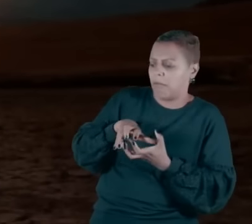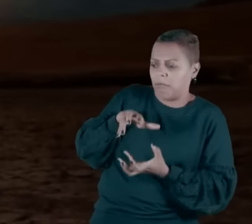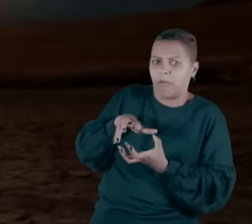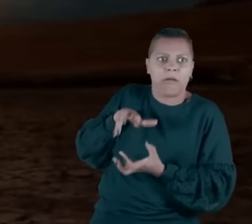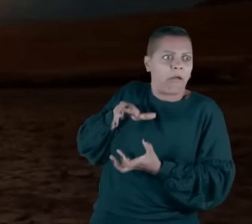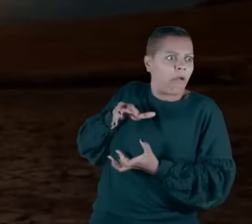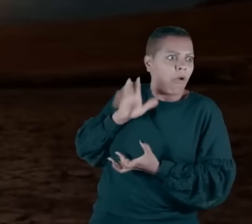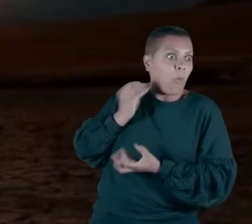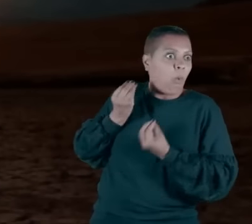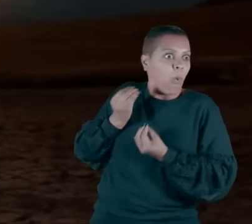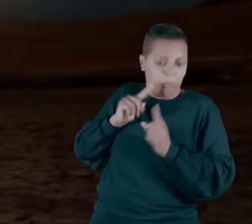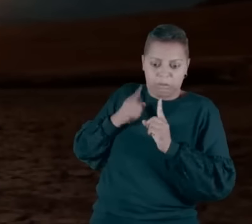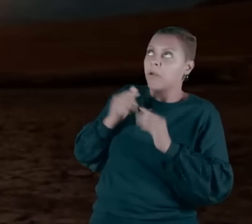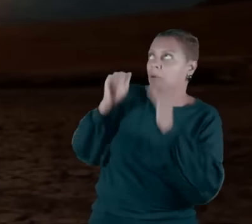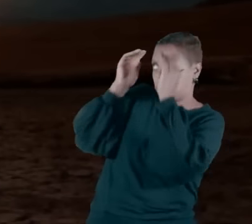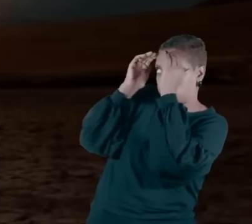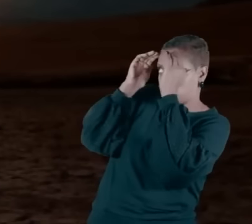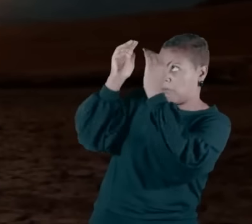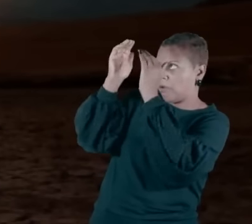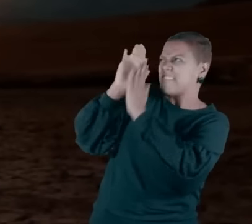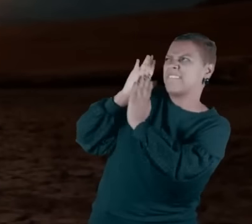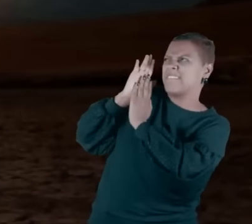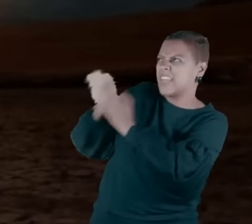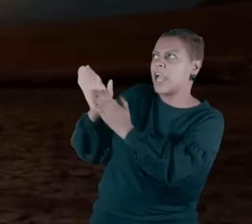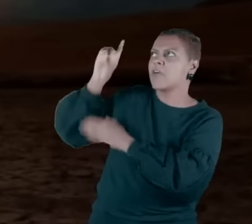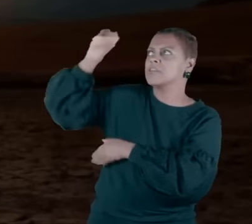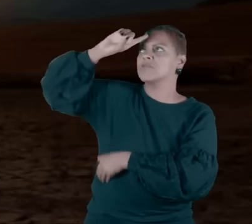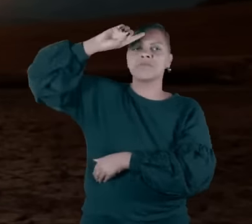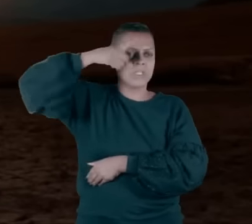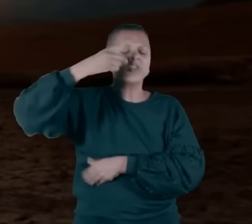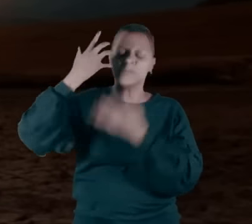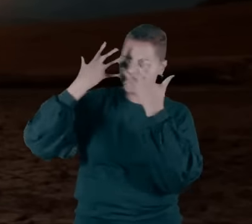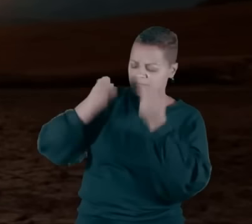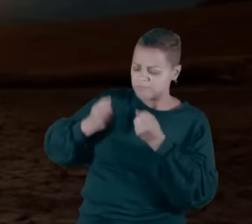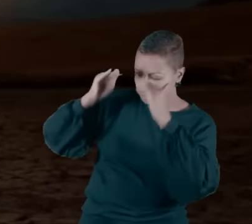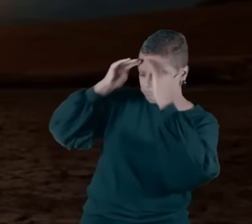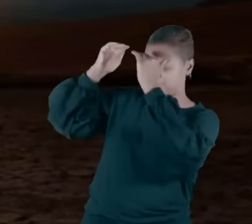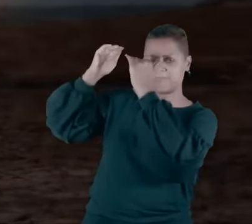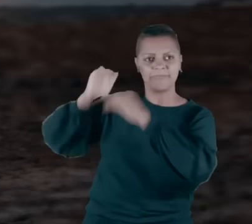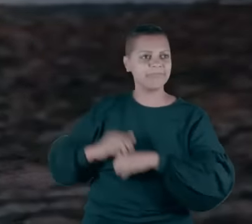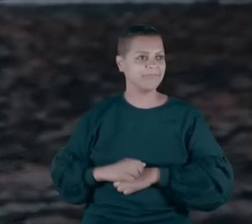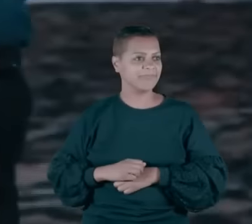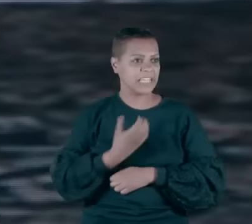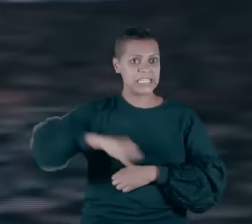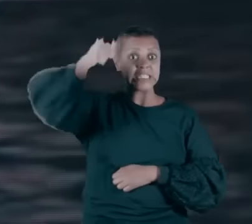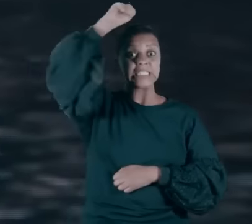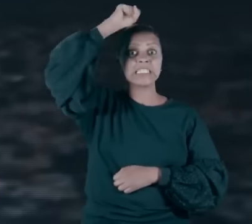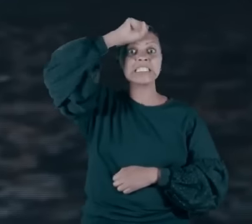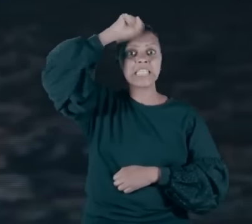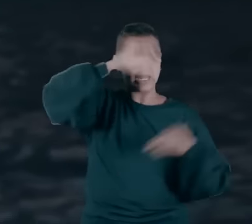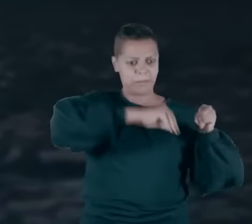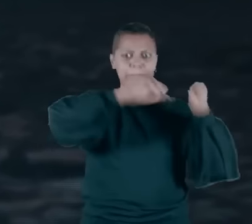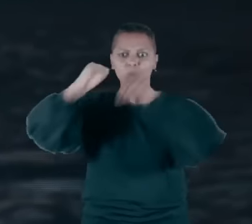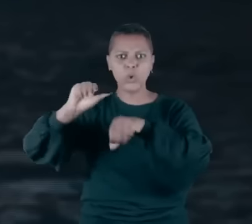avançado de sua idade pois teve por fiel aquele que havia lhe feito a promessa ela também seguiu com Abraão ela